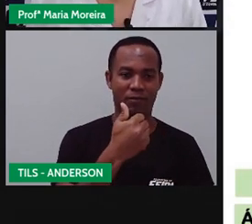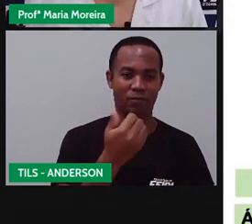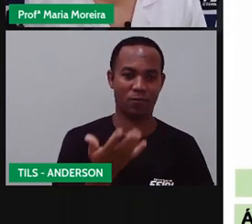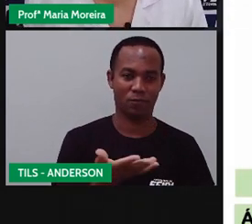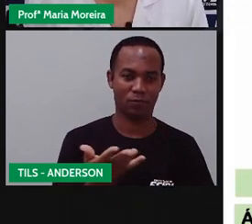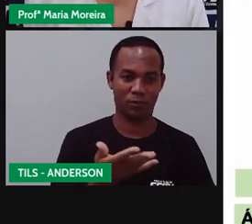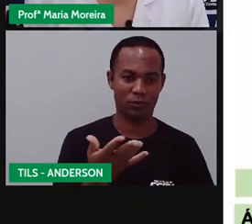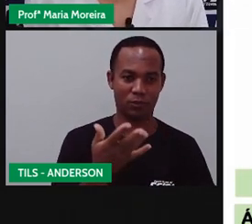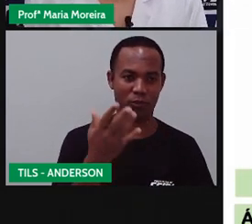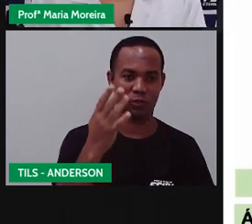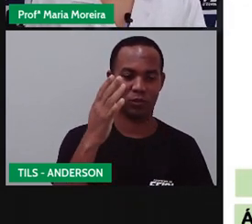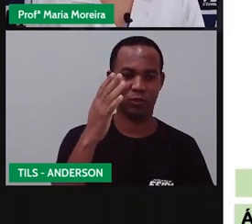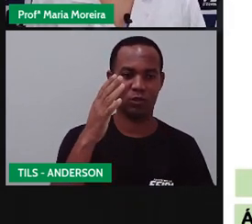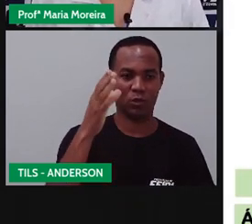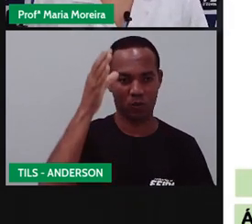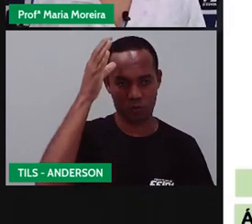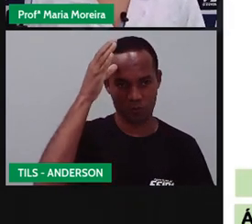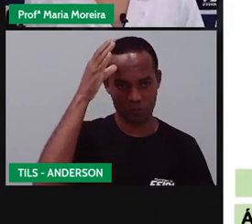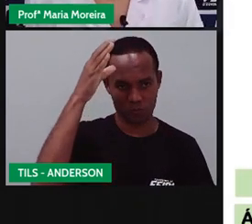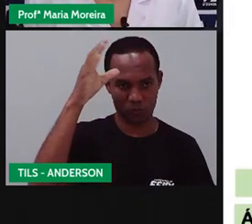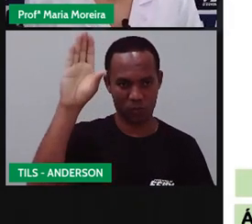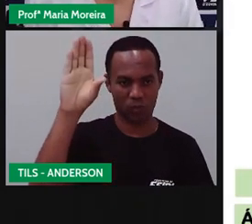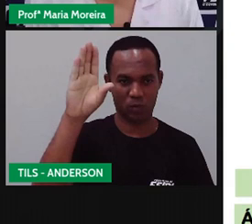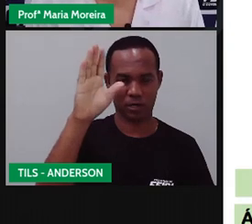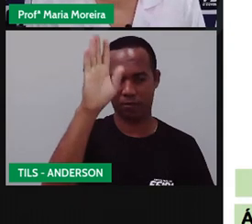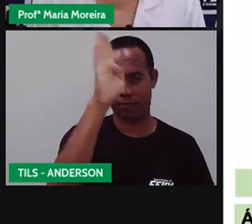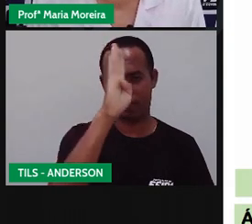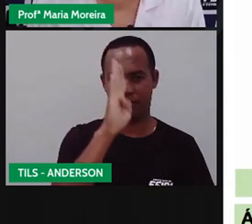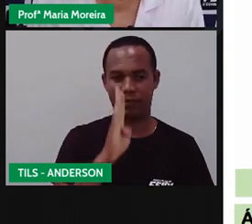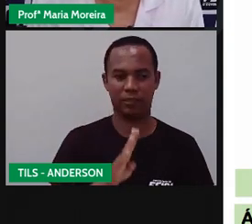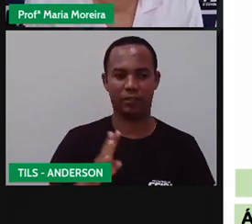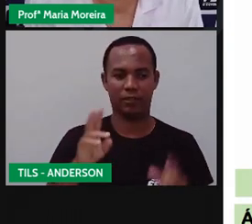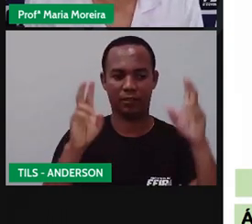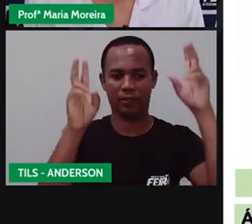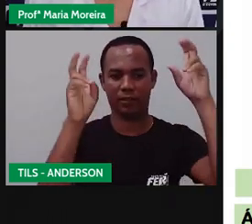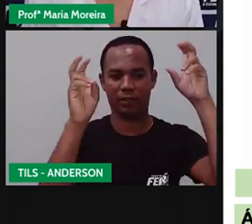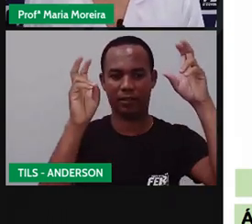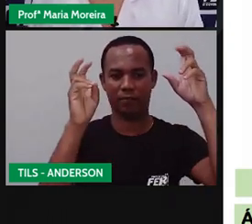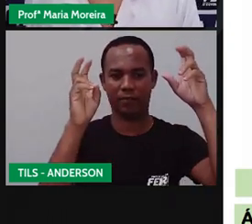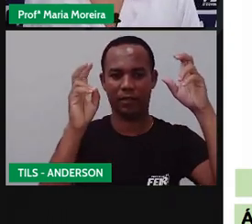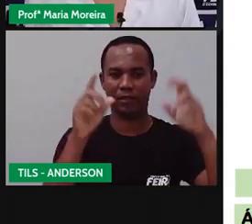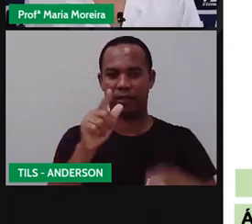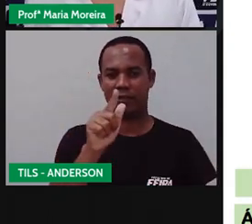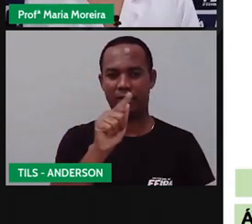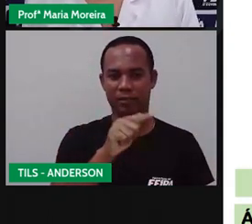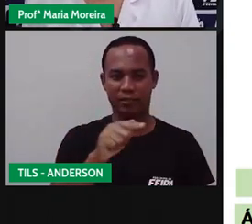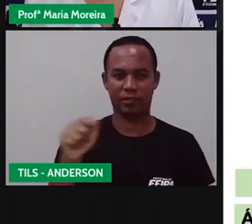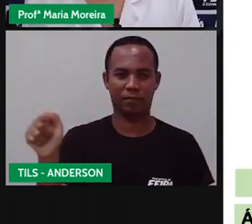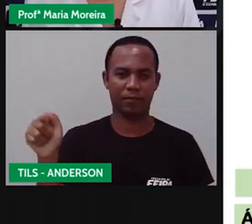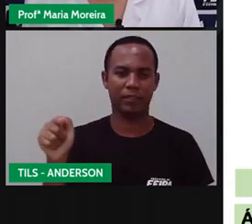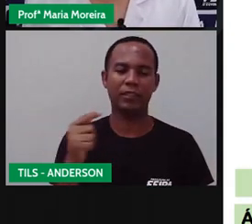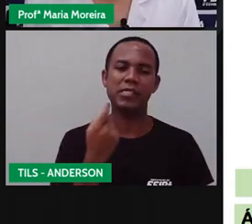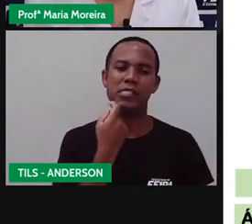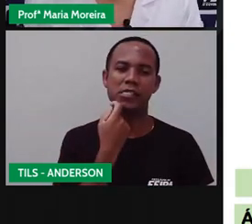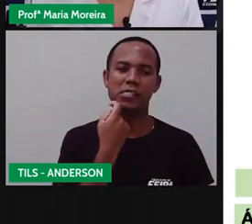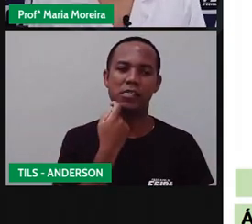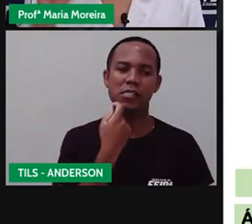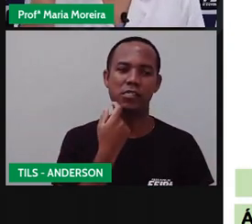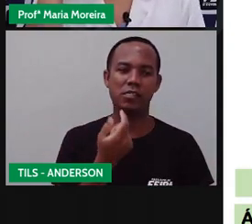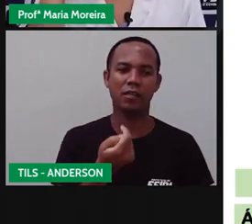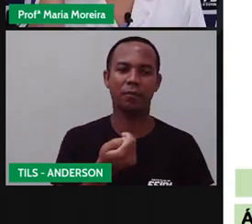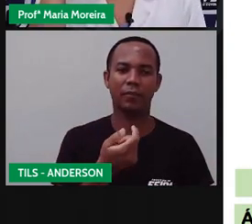cultura afro-brasileira. Vamos continuar aí com o nosso tema da semana, né? Com a sexta-feira e já batendo na porta,